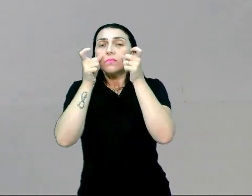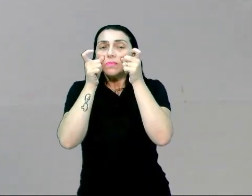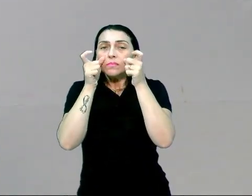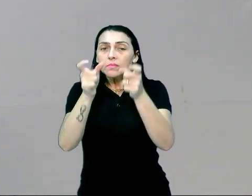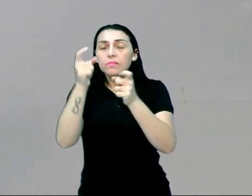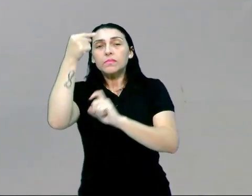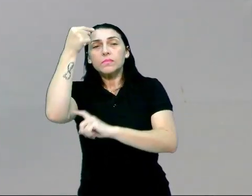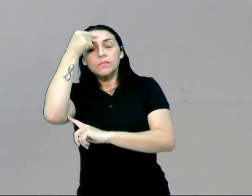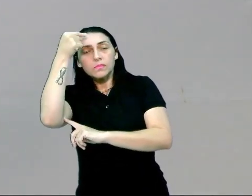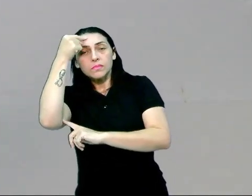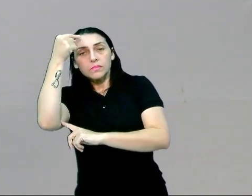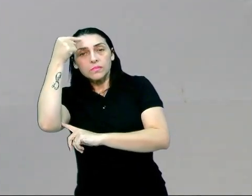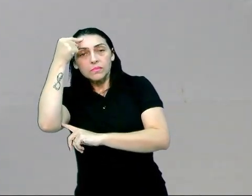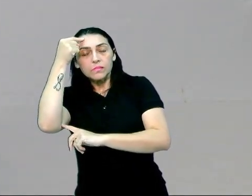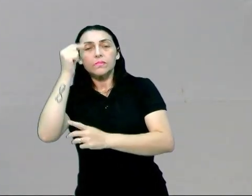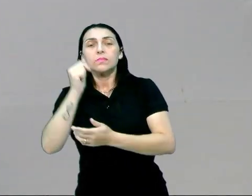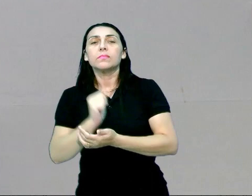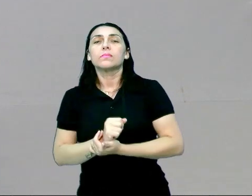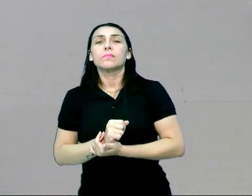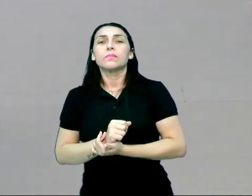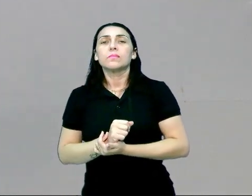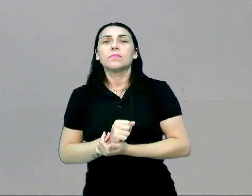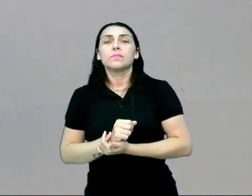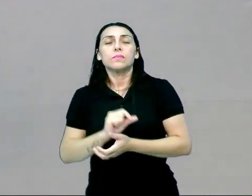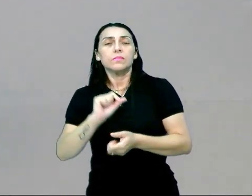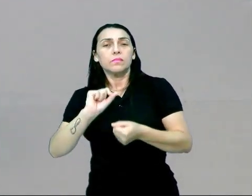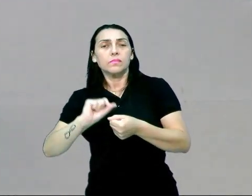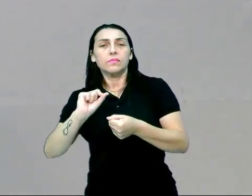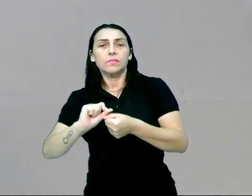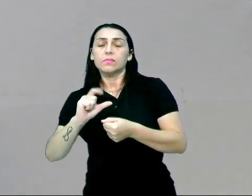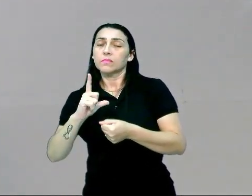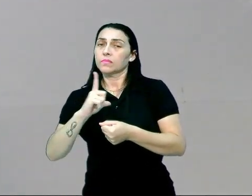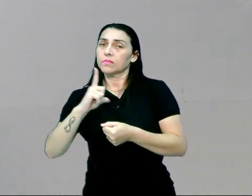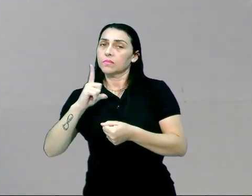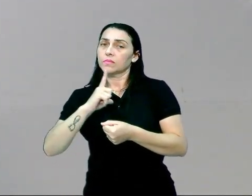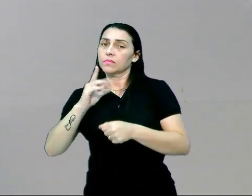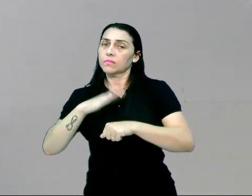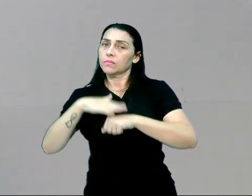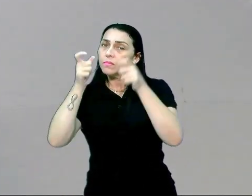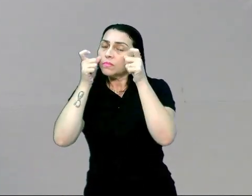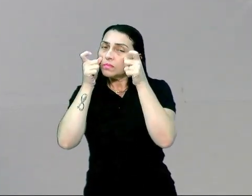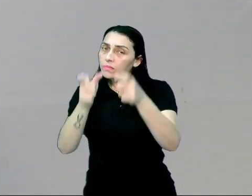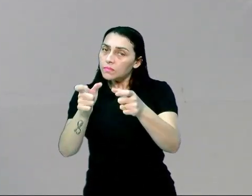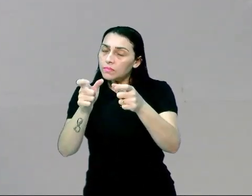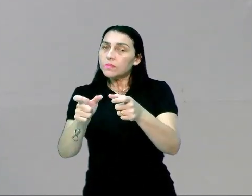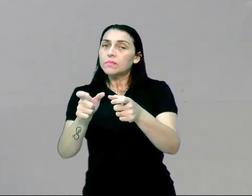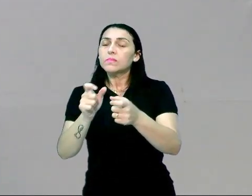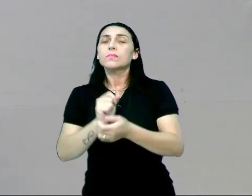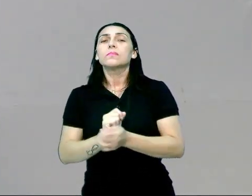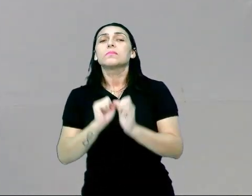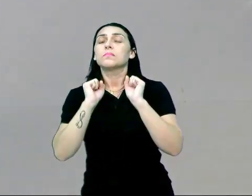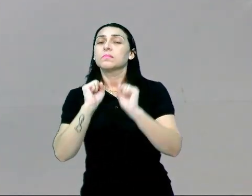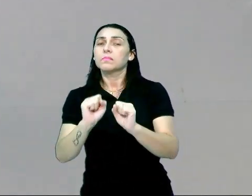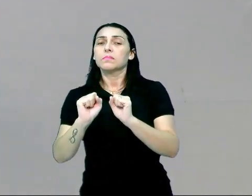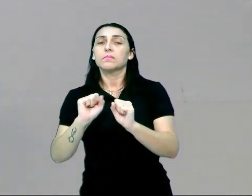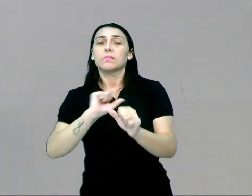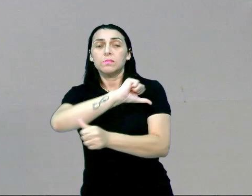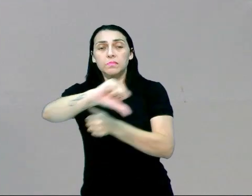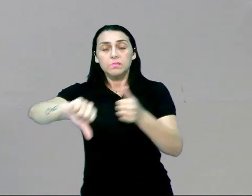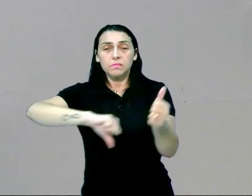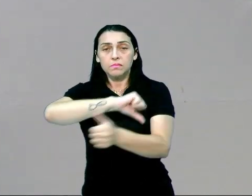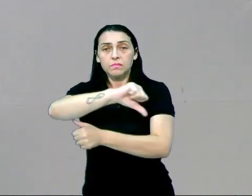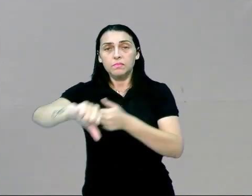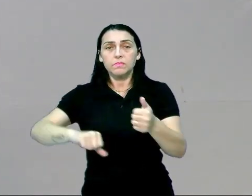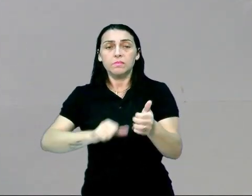o raciocínio, ele acaba fazendo com que a gente tenha que prestar um pouco mais de atenção para poder passar de fase. Então,